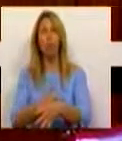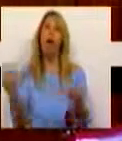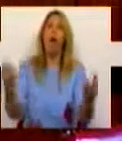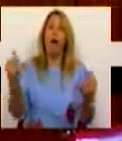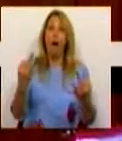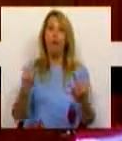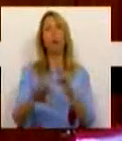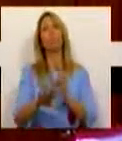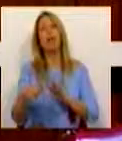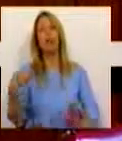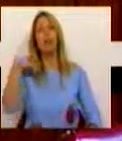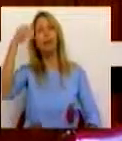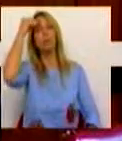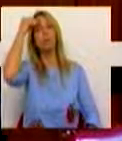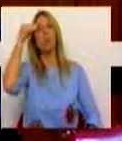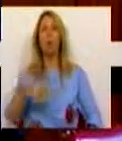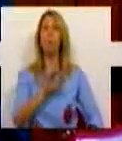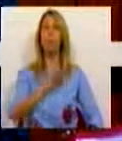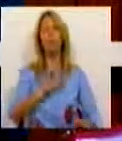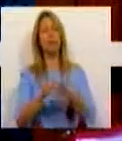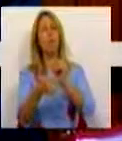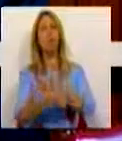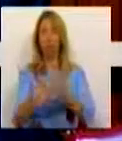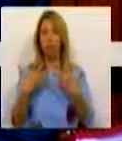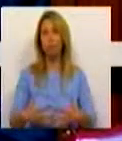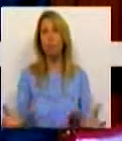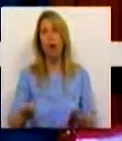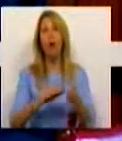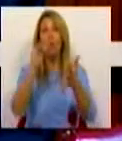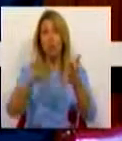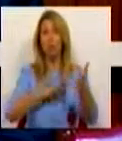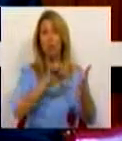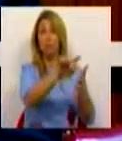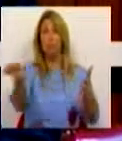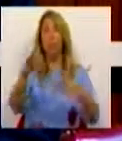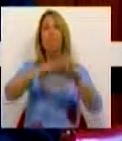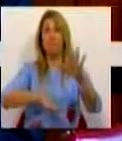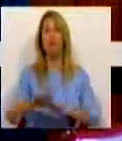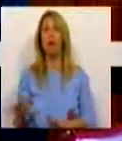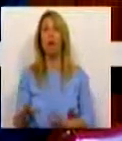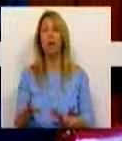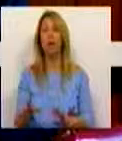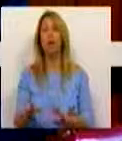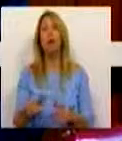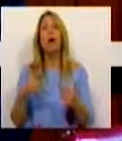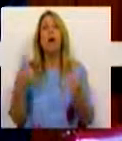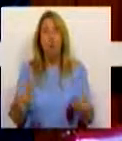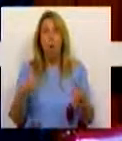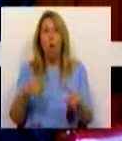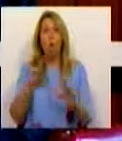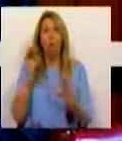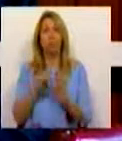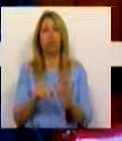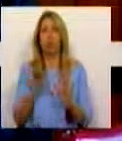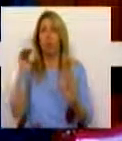com a privatização, sendo que não tenho a mais pequena dúvida. Com os contratos que vossas excelências celebraram, uma de duas, ou haveria uma enorme quebra do